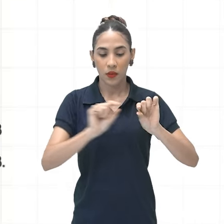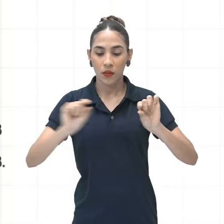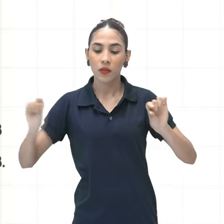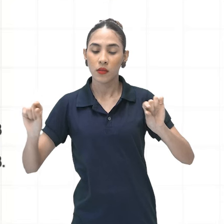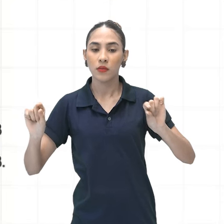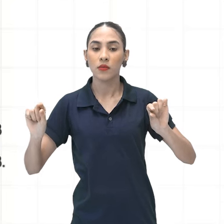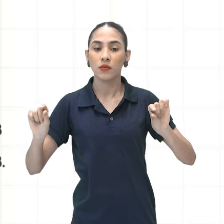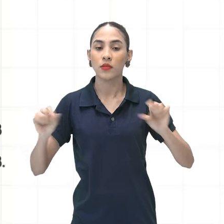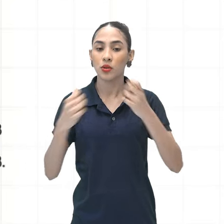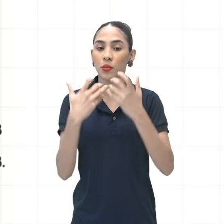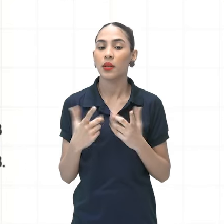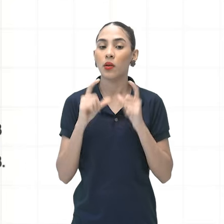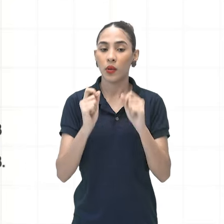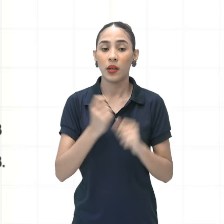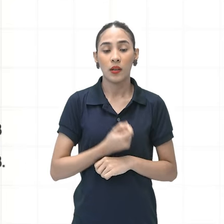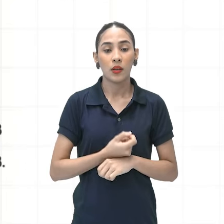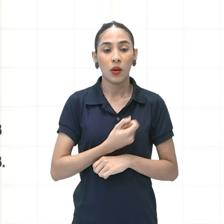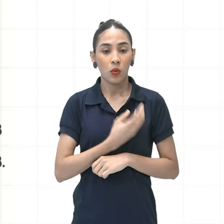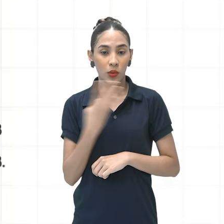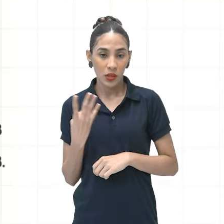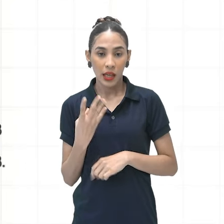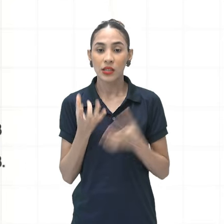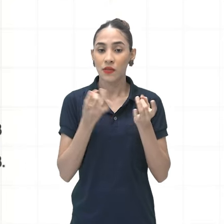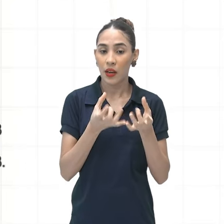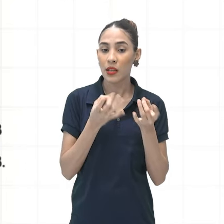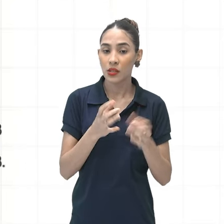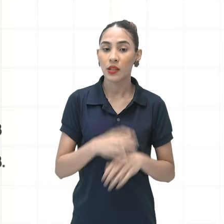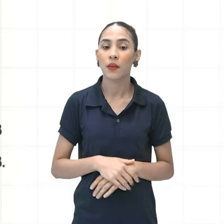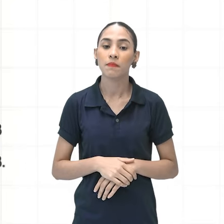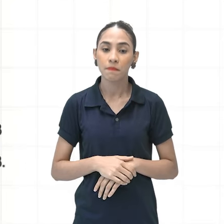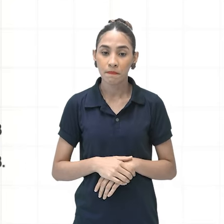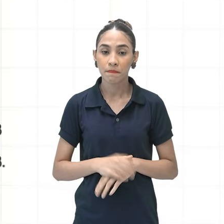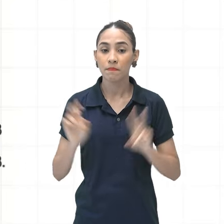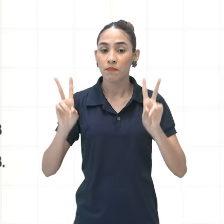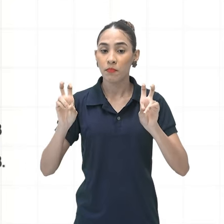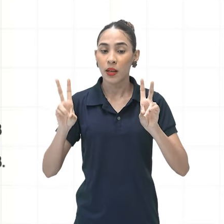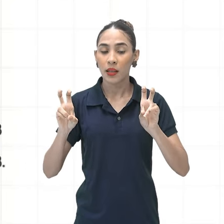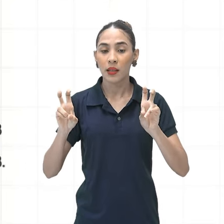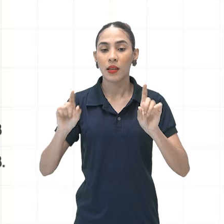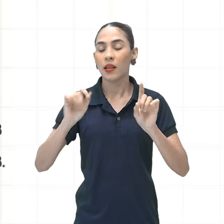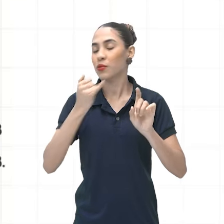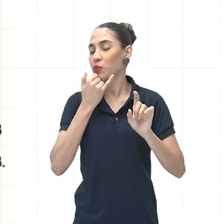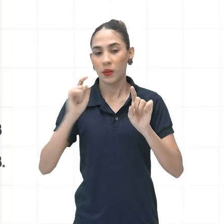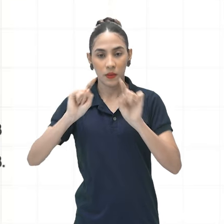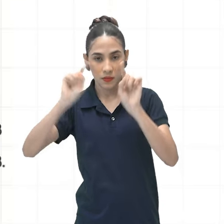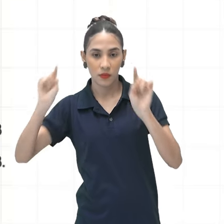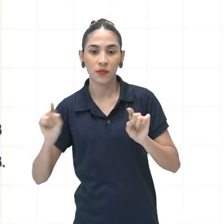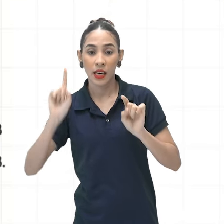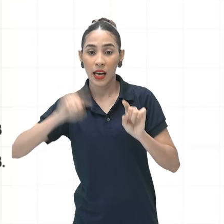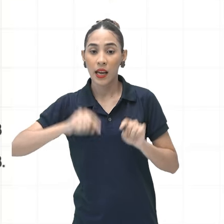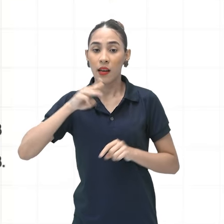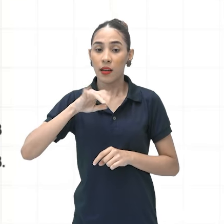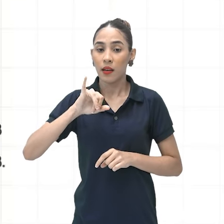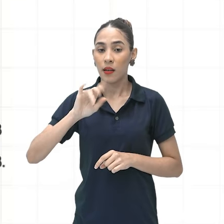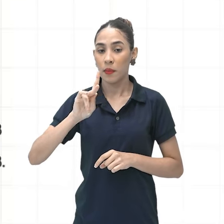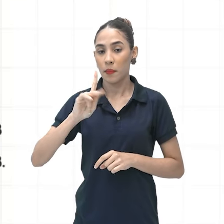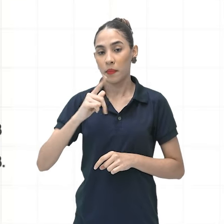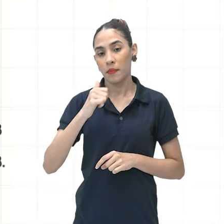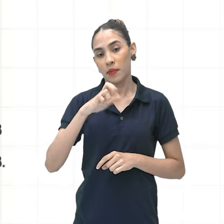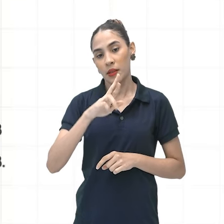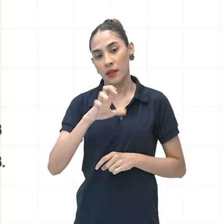está falando a quantidade de unidades vendidas. E entre parênteses está dizendo aí que é em milhares